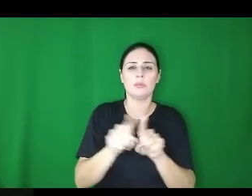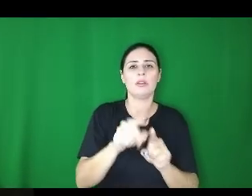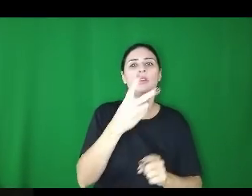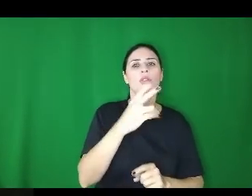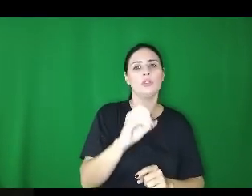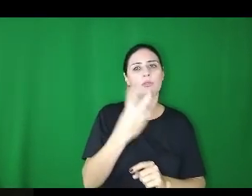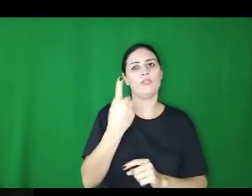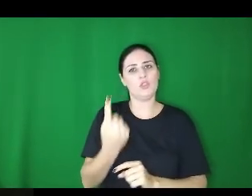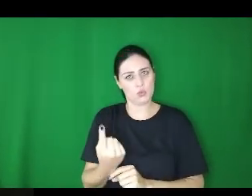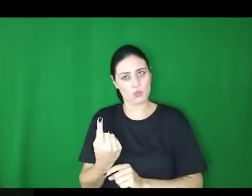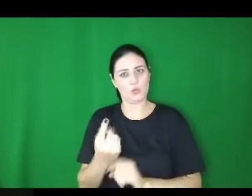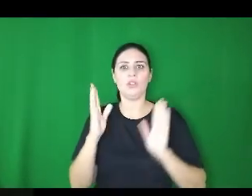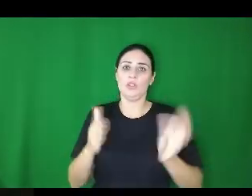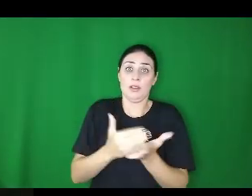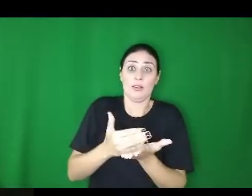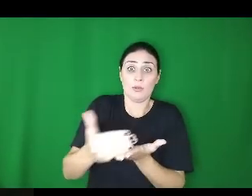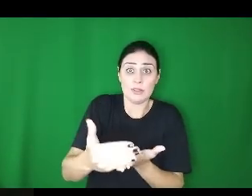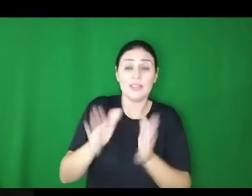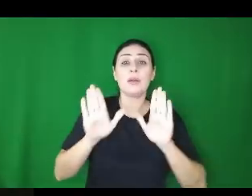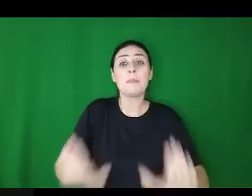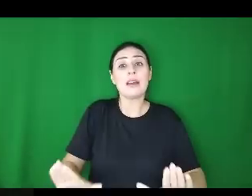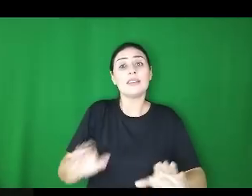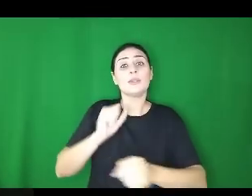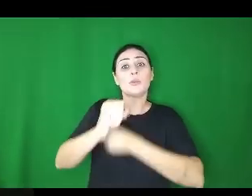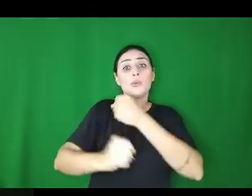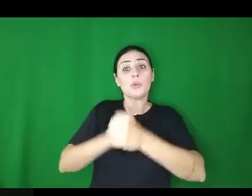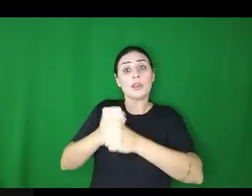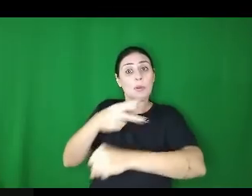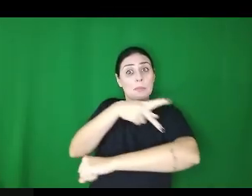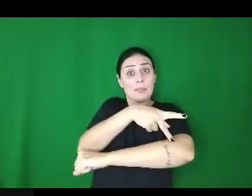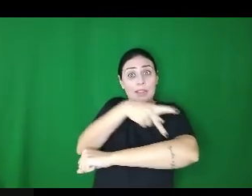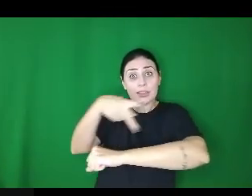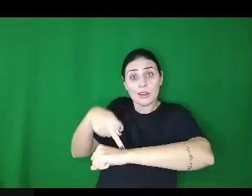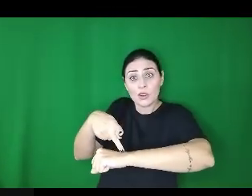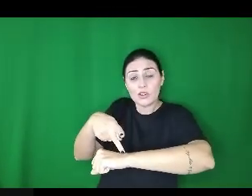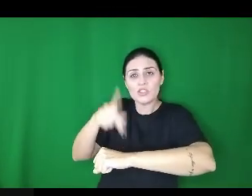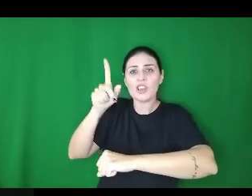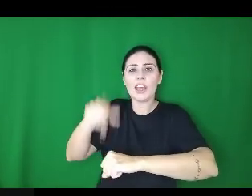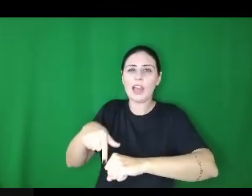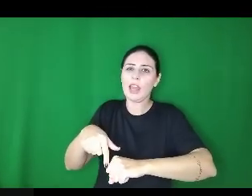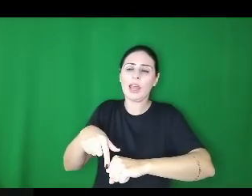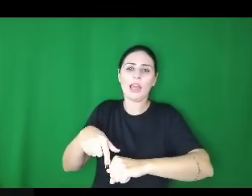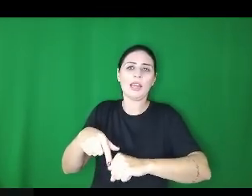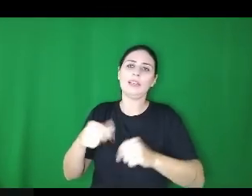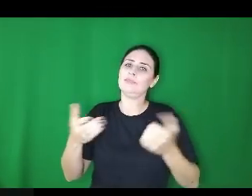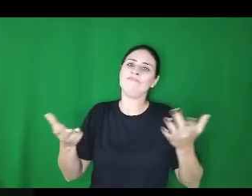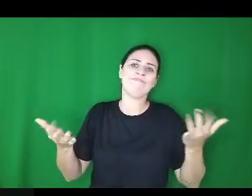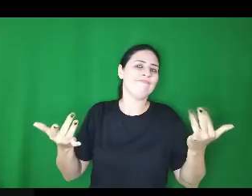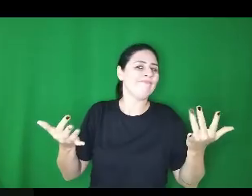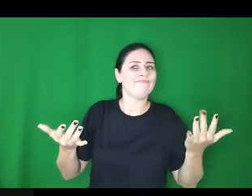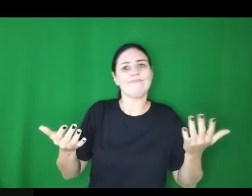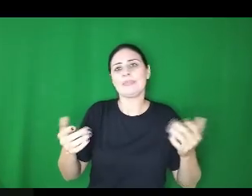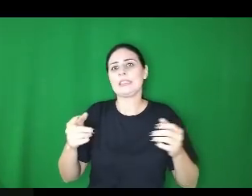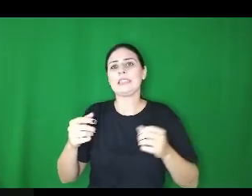a nossa intenção de que esse ano já, que a gente pudesse retornar, ela já está sendo adiada cada dia mais, e mesmo que